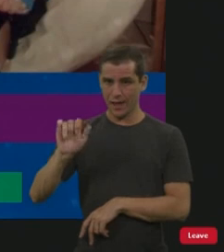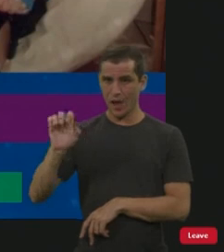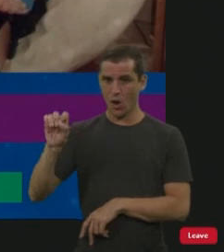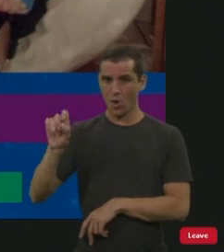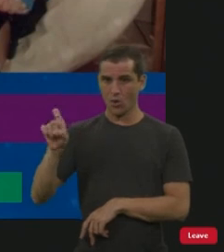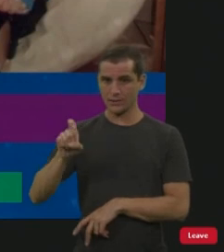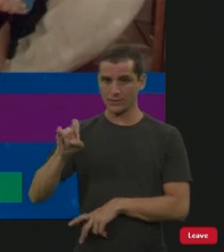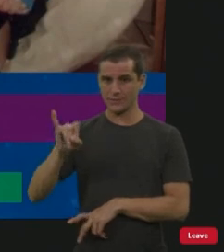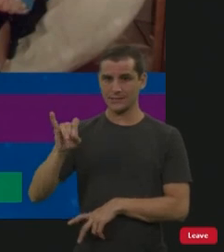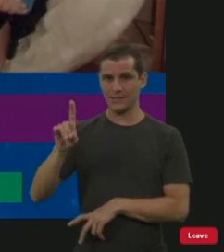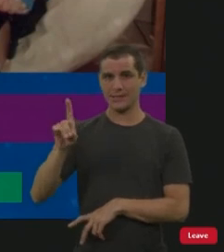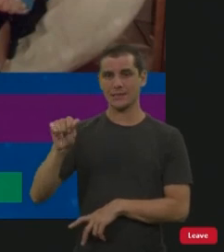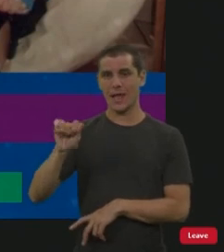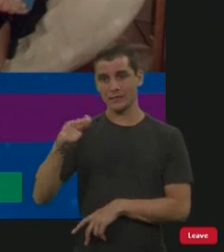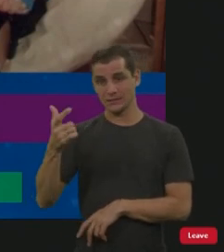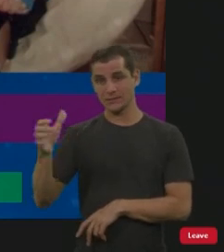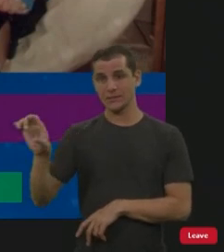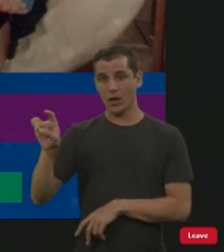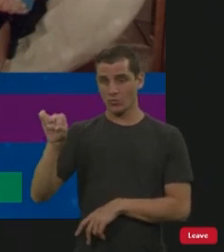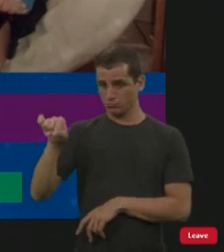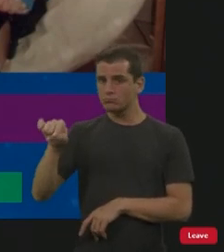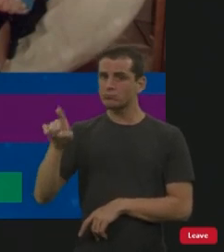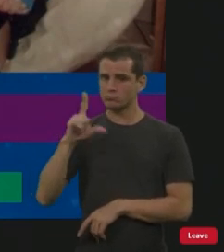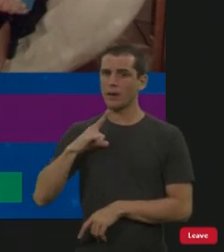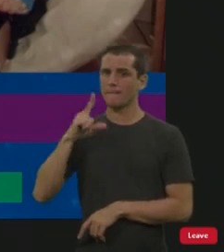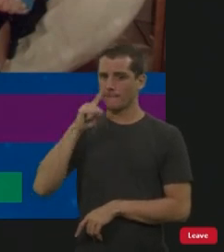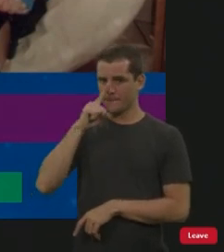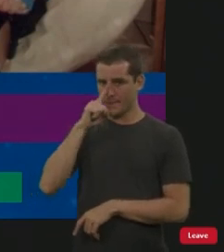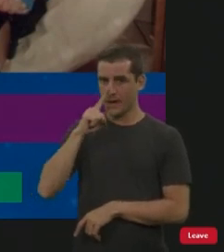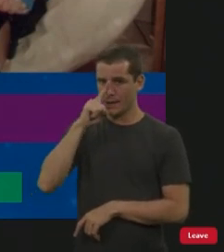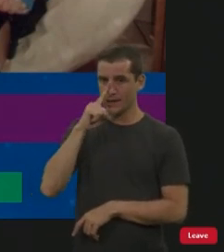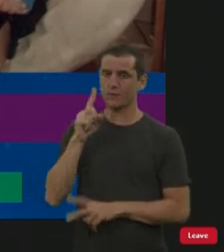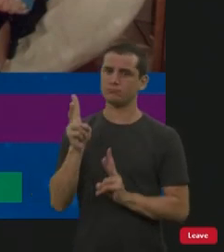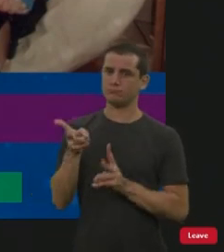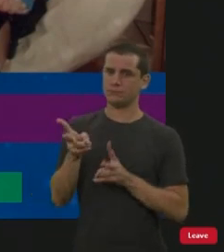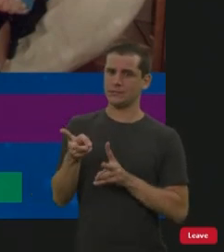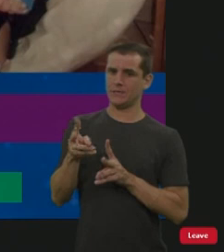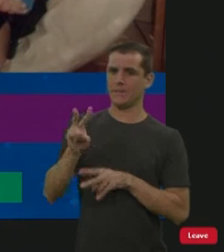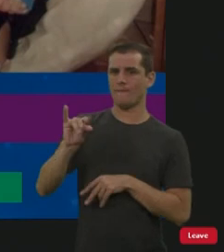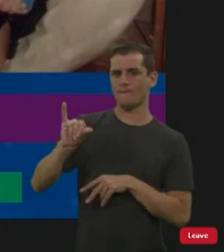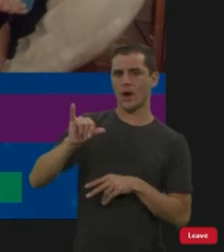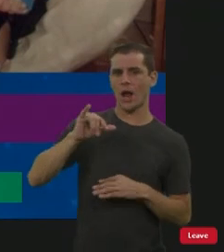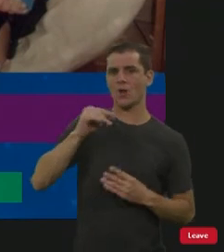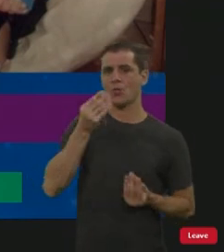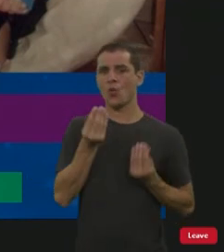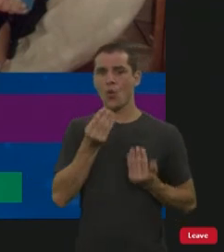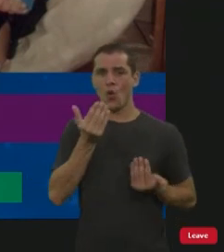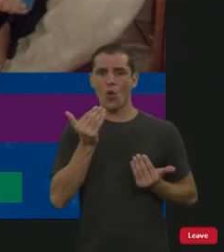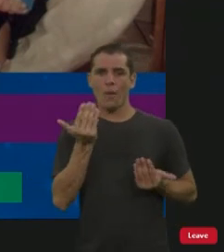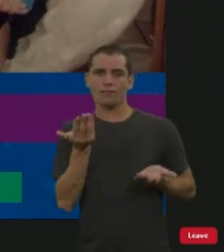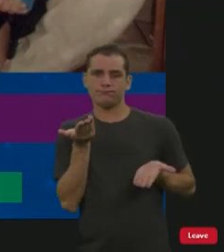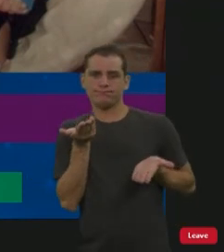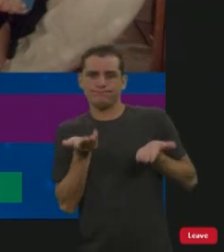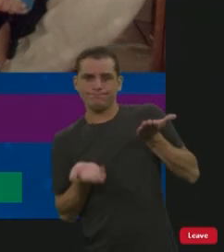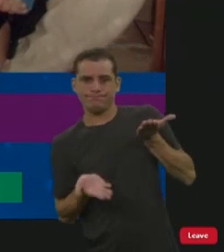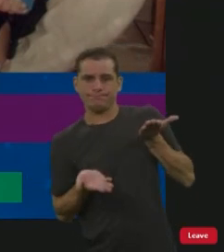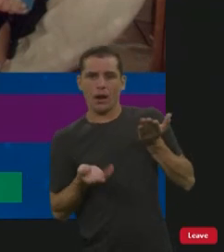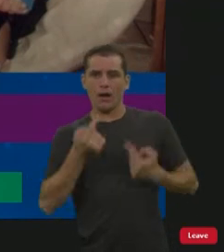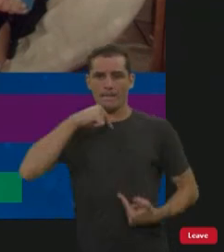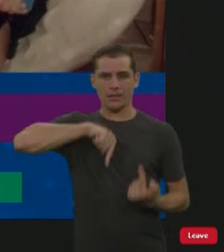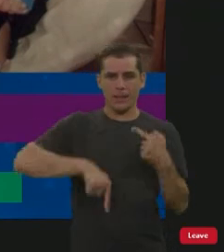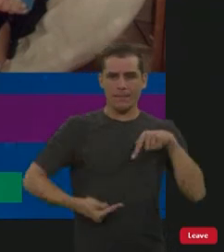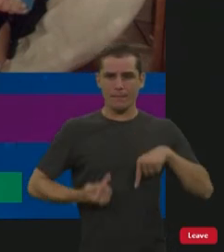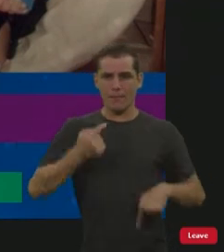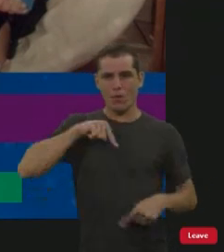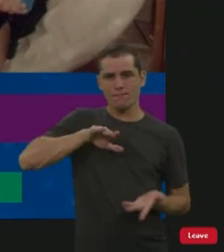tem sim um risco iminente sempre de uma descompensação metabólica, tá? Em tratamento ou